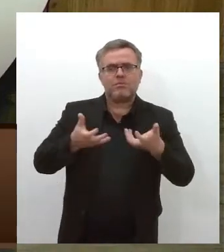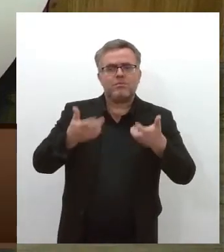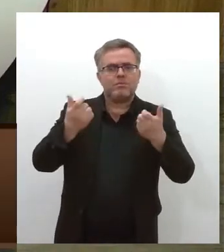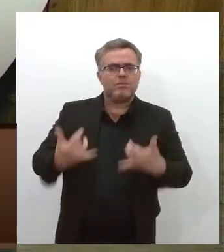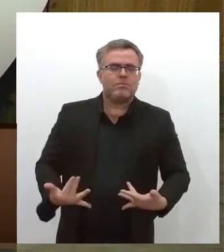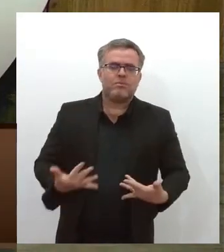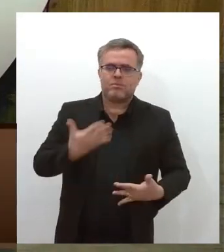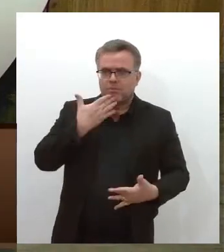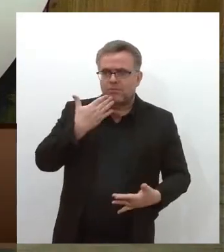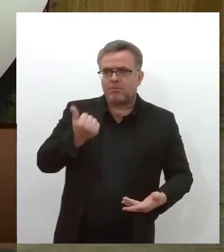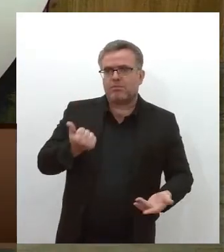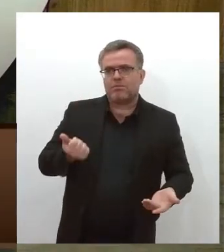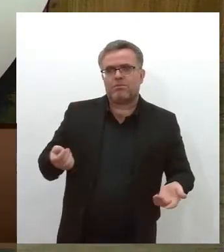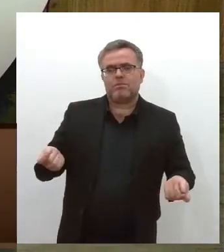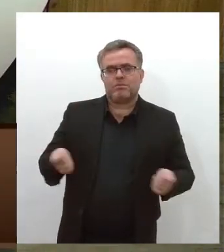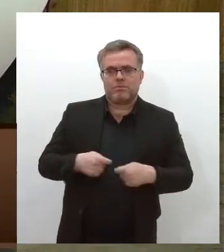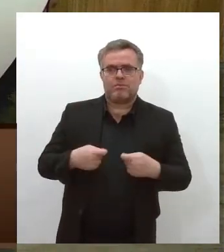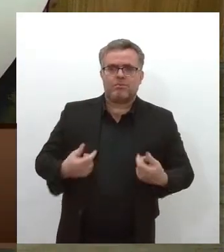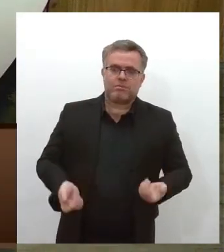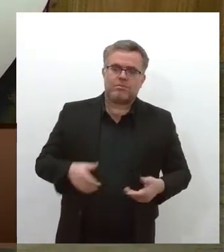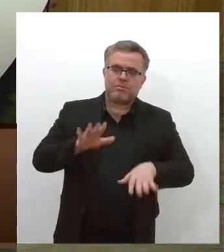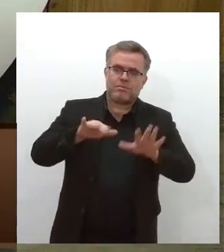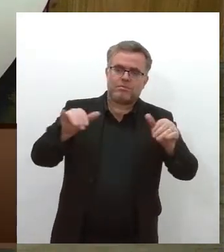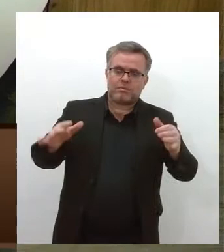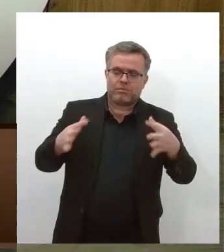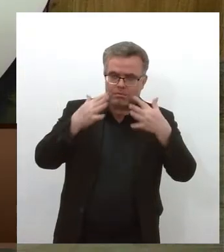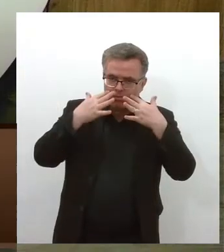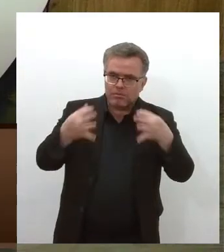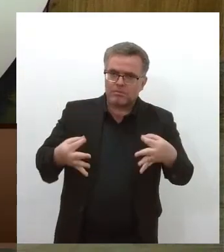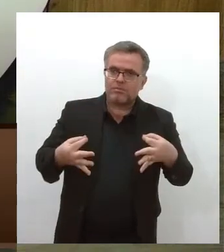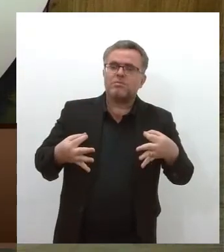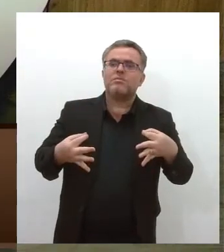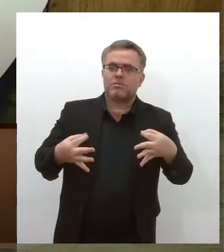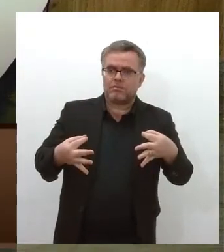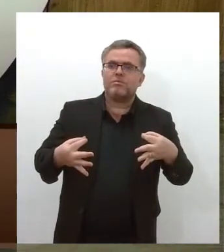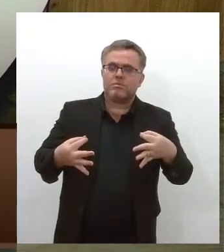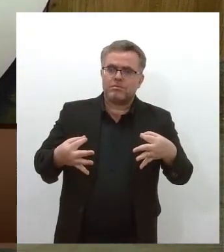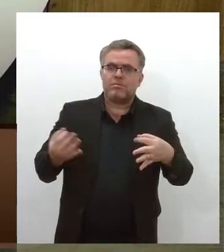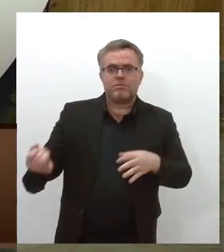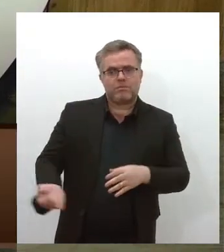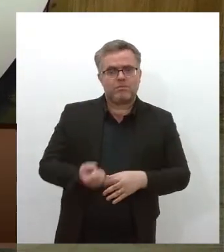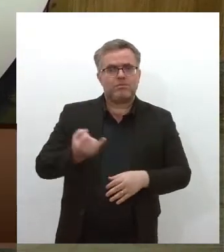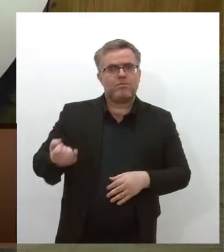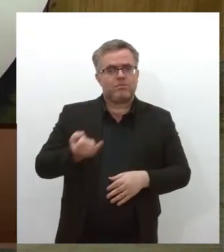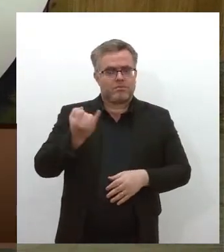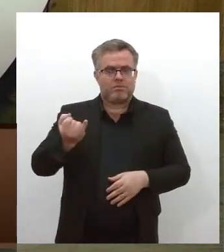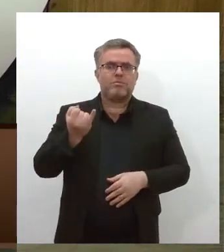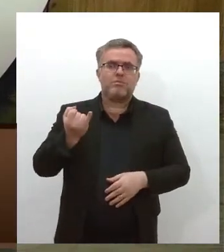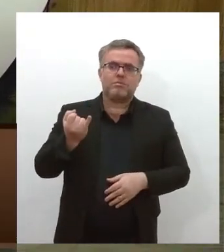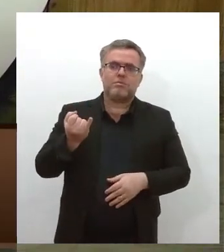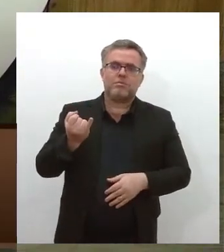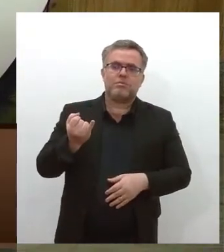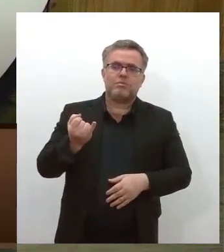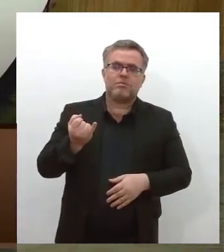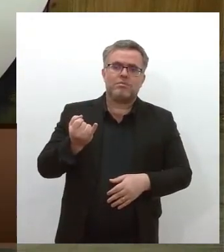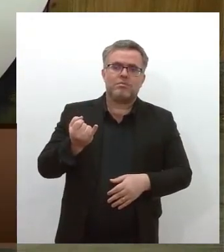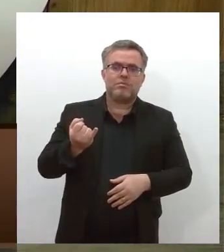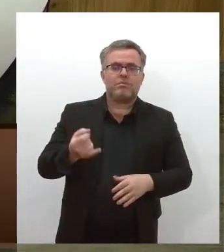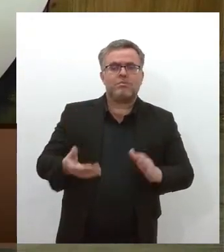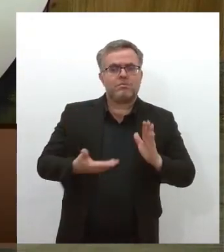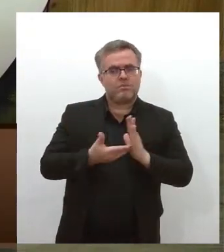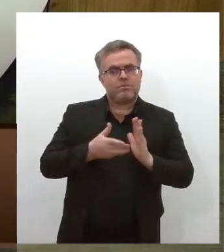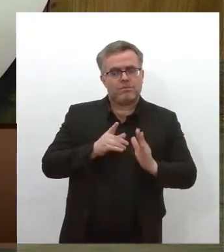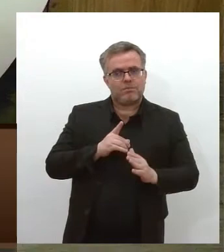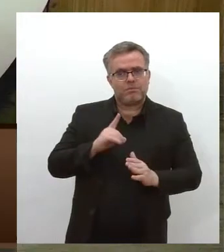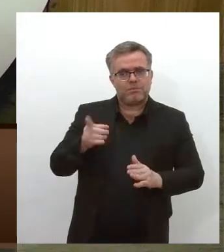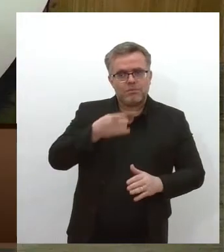até chamasse a atenção do eleitorado para a importância de também colocar os olhos no Congresso Nacional, nos deputados e